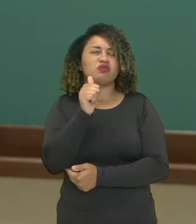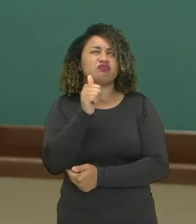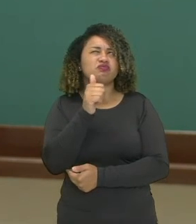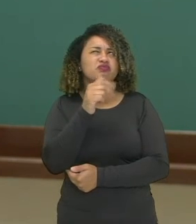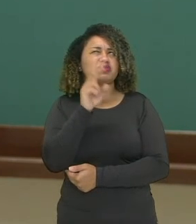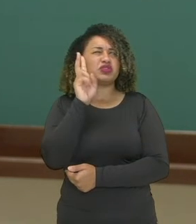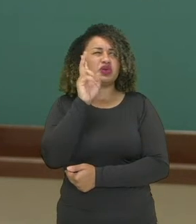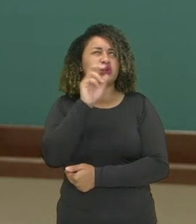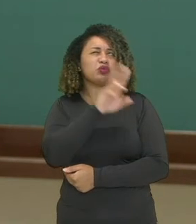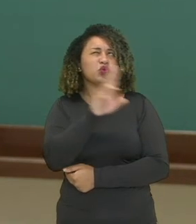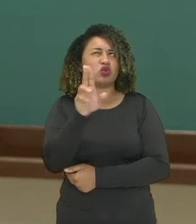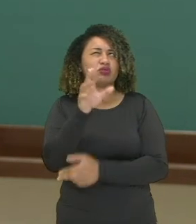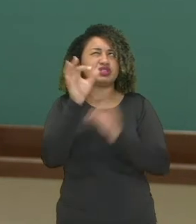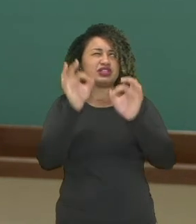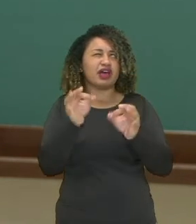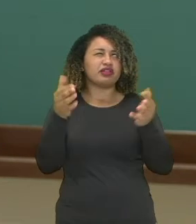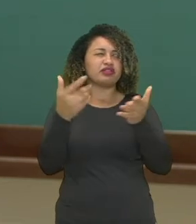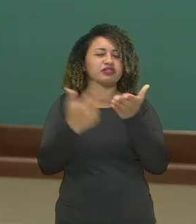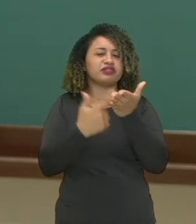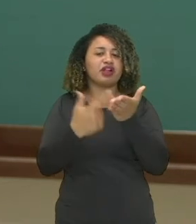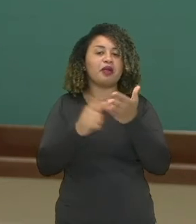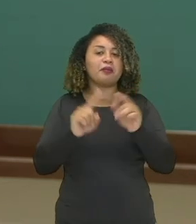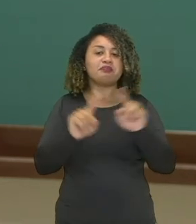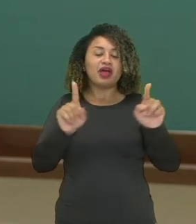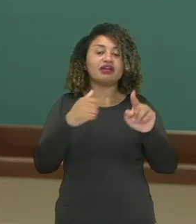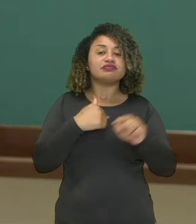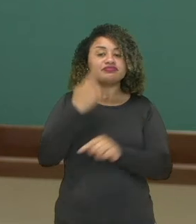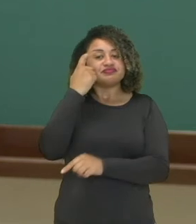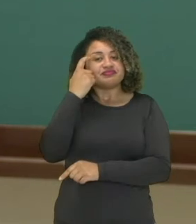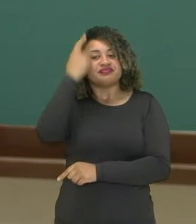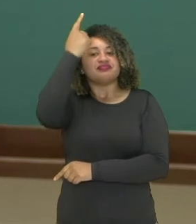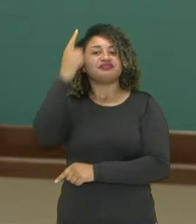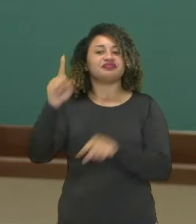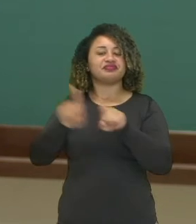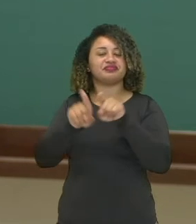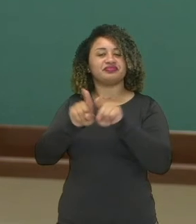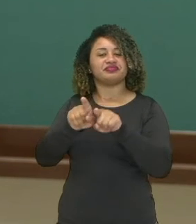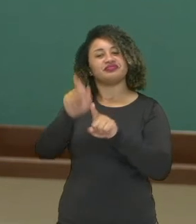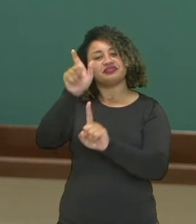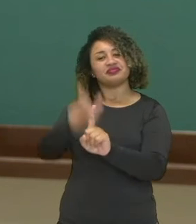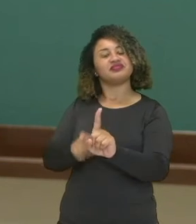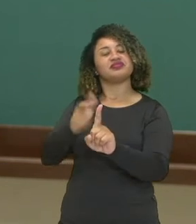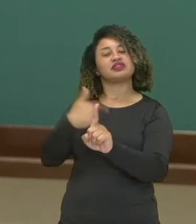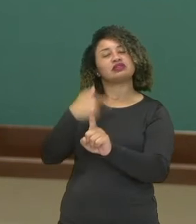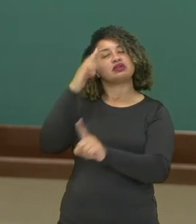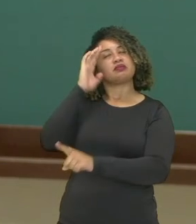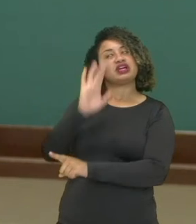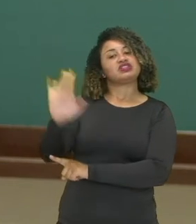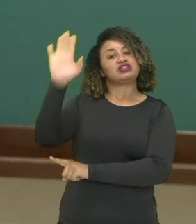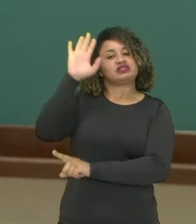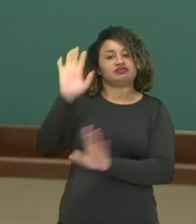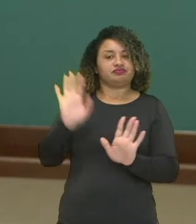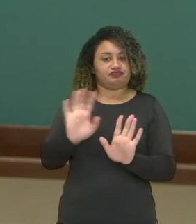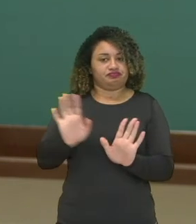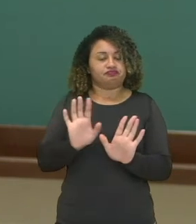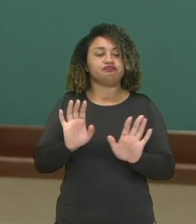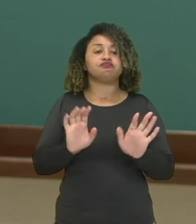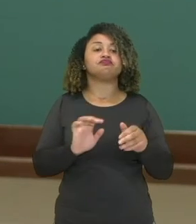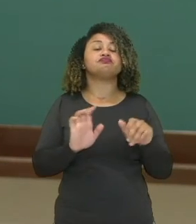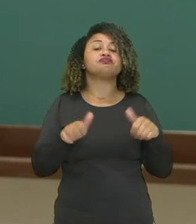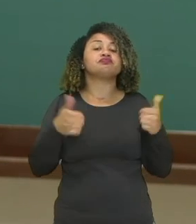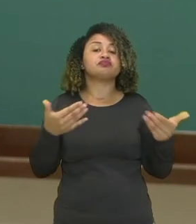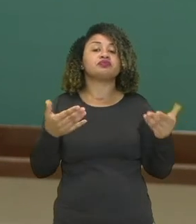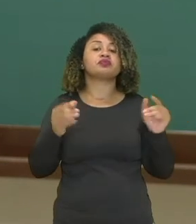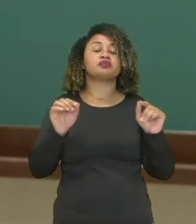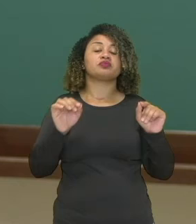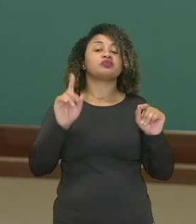agora no livro, mas também ele criou essa personagem na cabeça dele. Então, essa